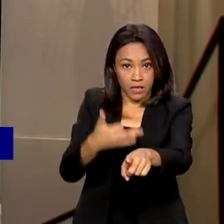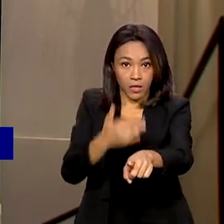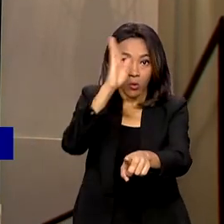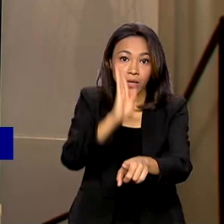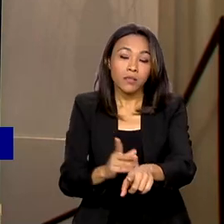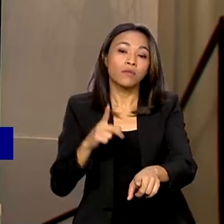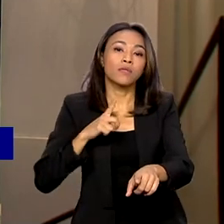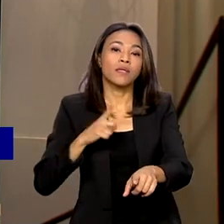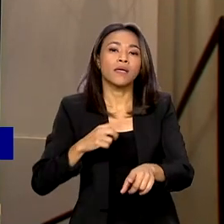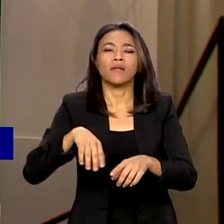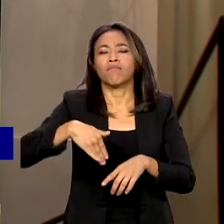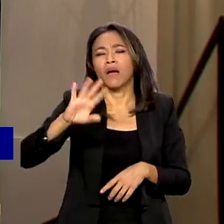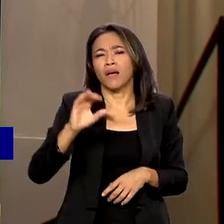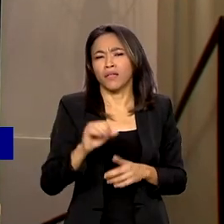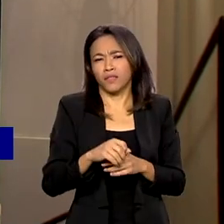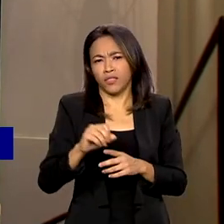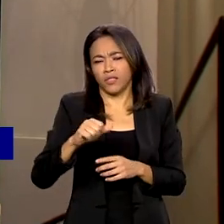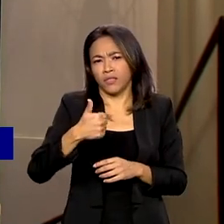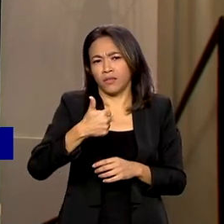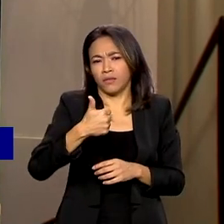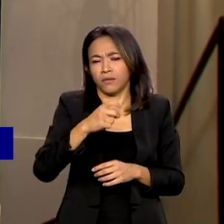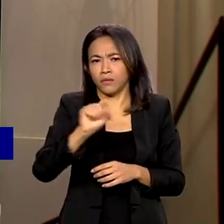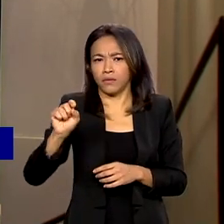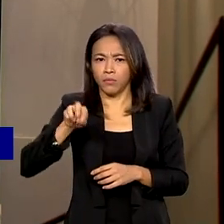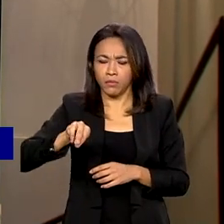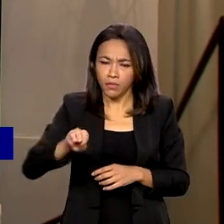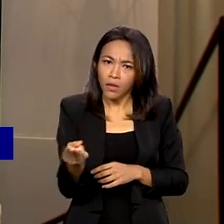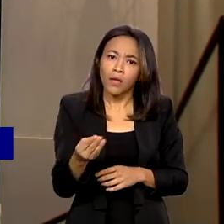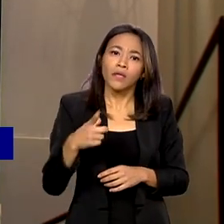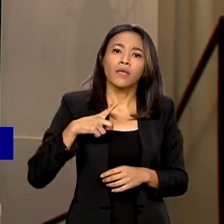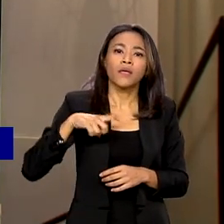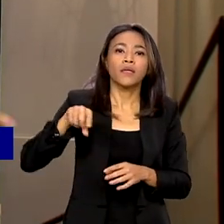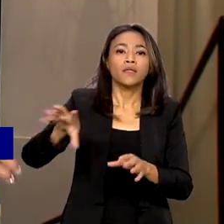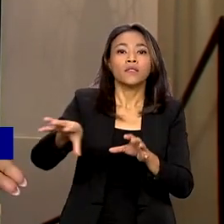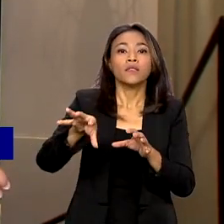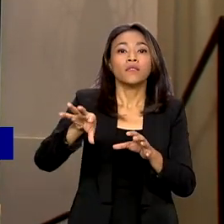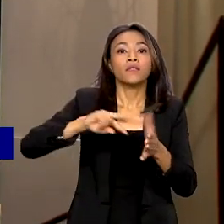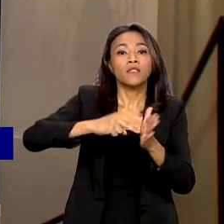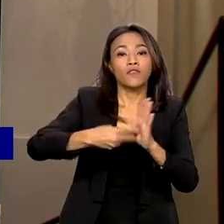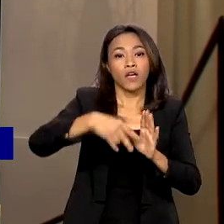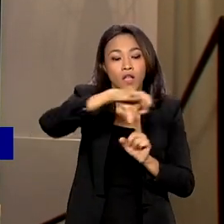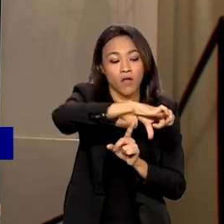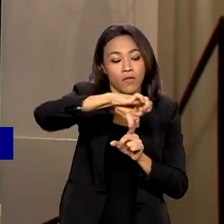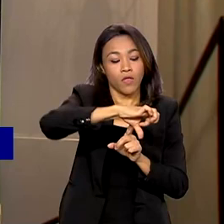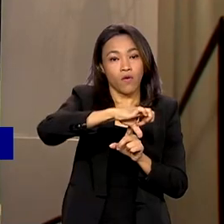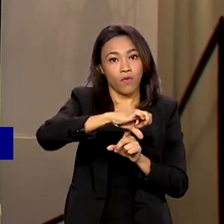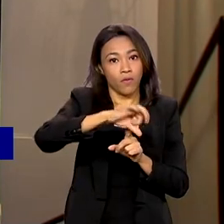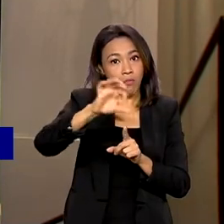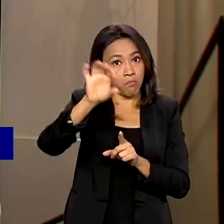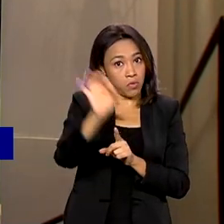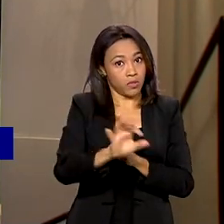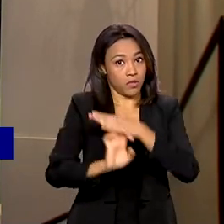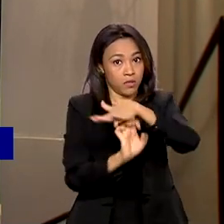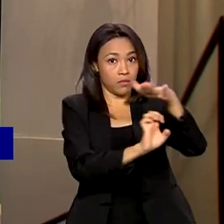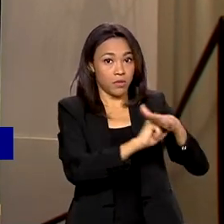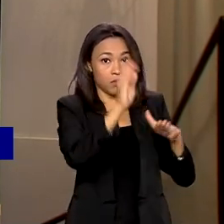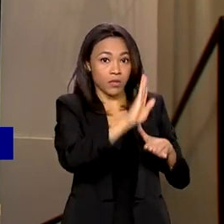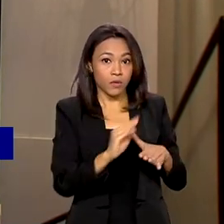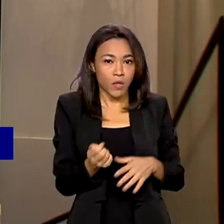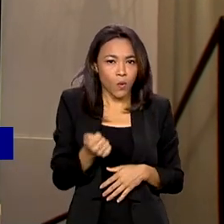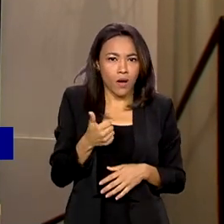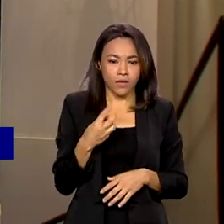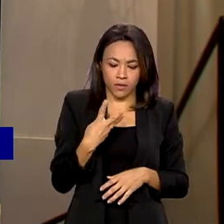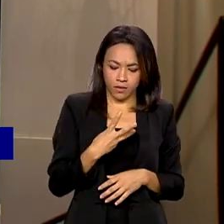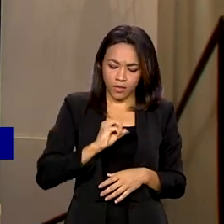22 milhões de pequenos negócios que representam 99% de todas as empresas do país e quase 30%